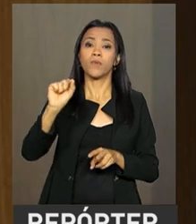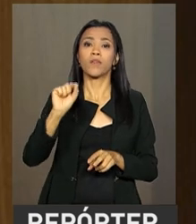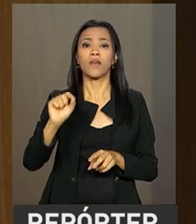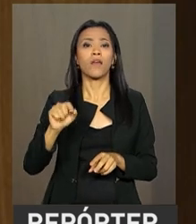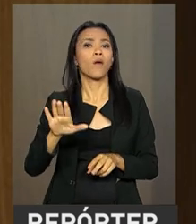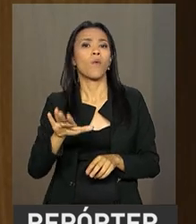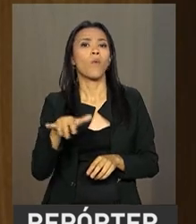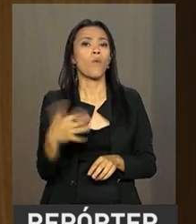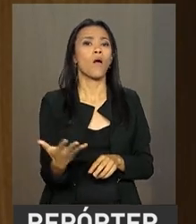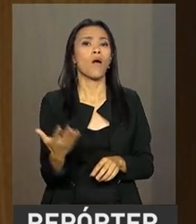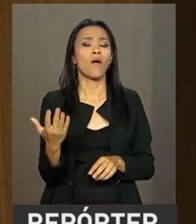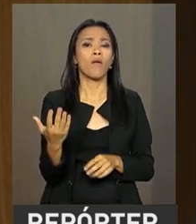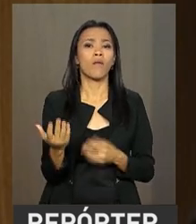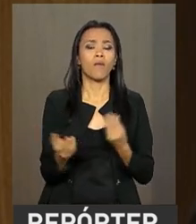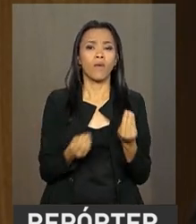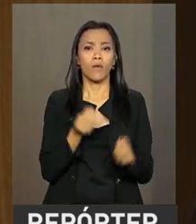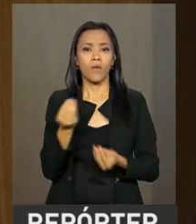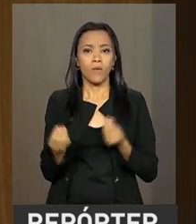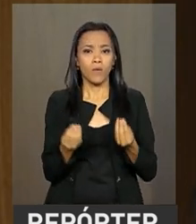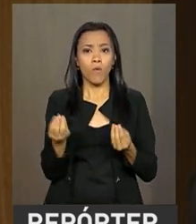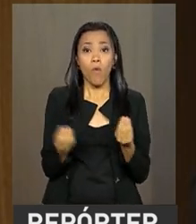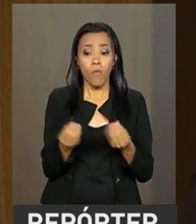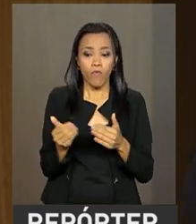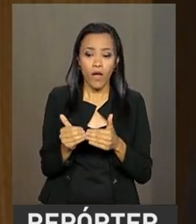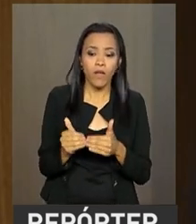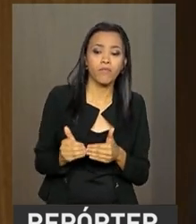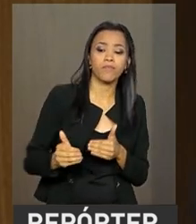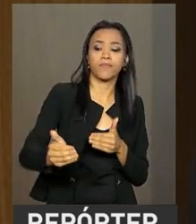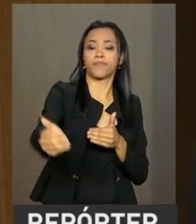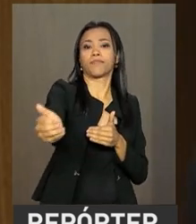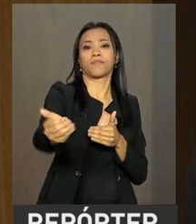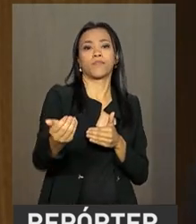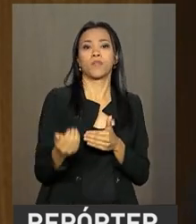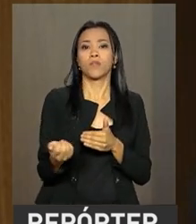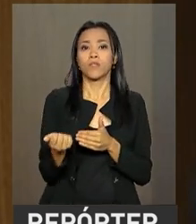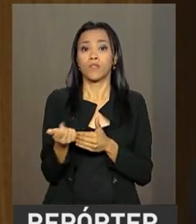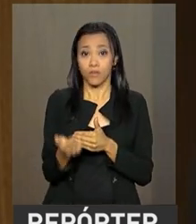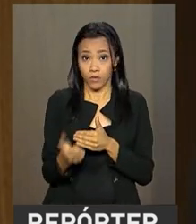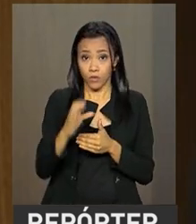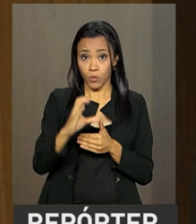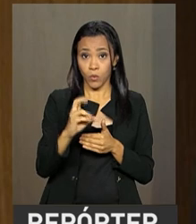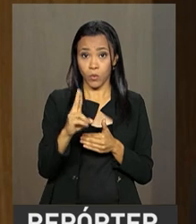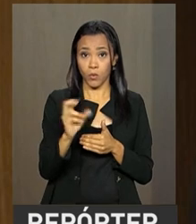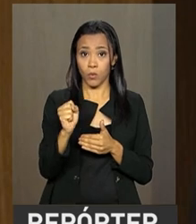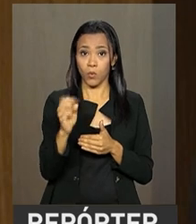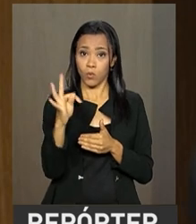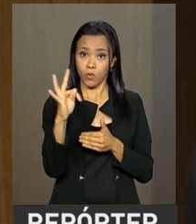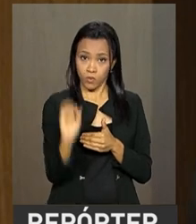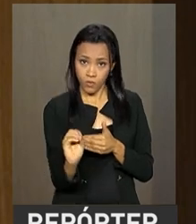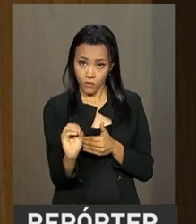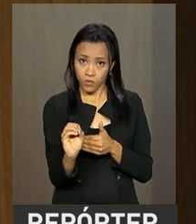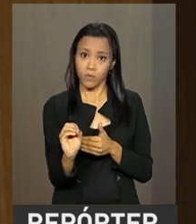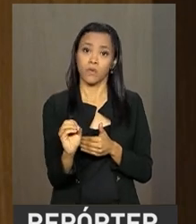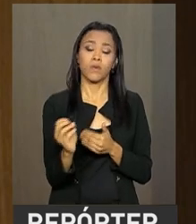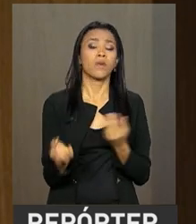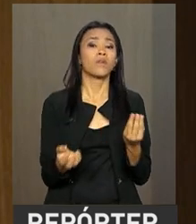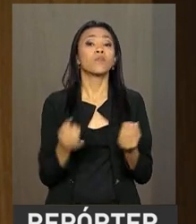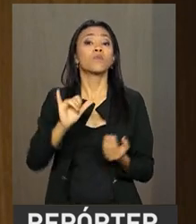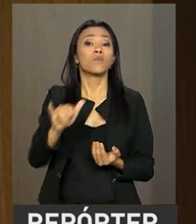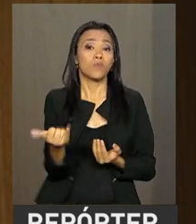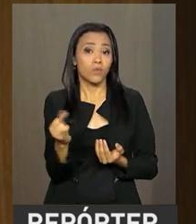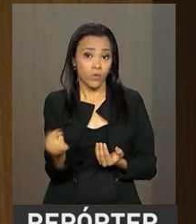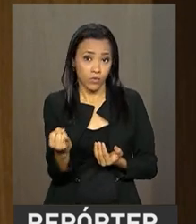qual vai ser a trajetória dos PED daqui em diante ou seja a trajetória do custo bancário e do